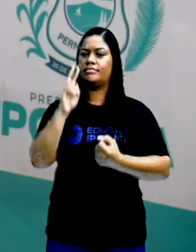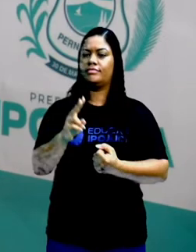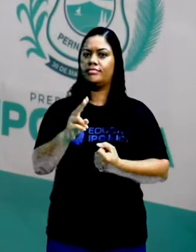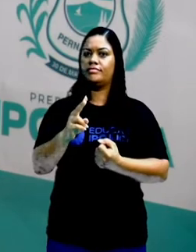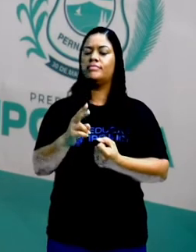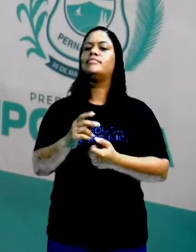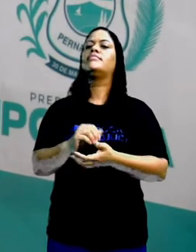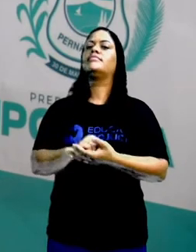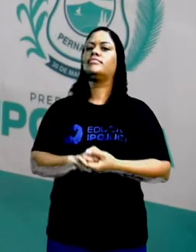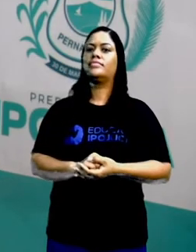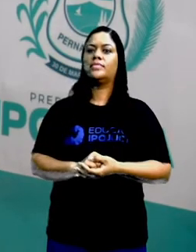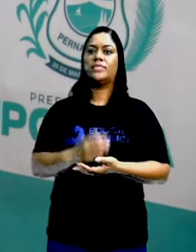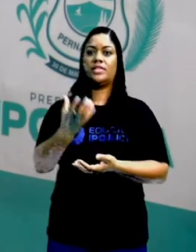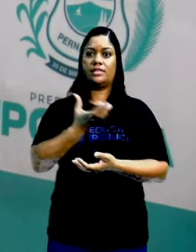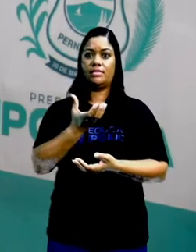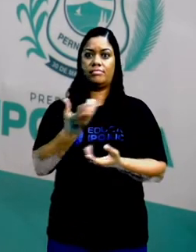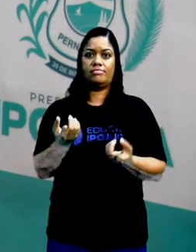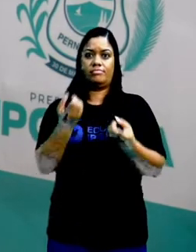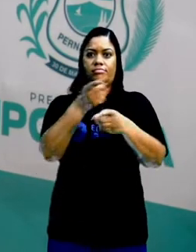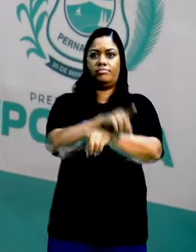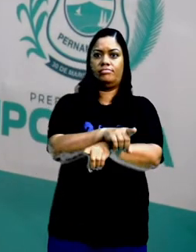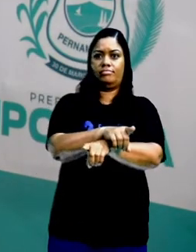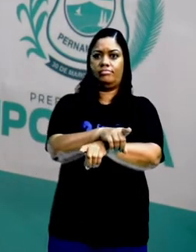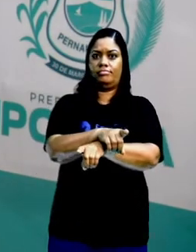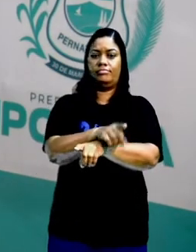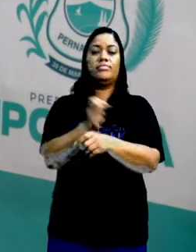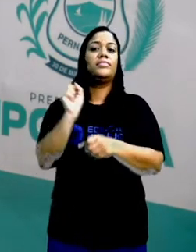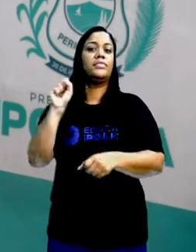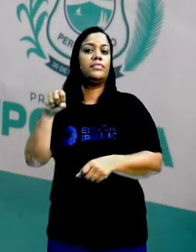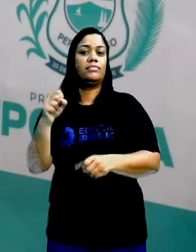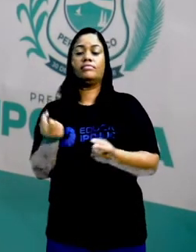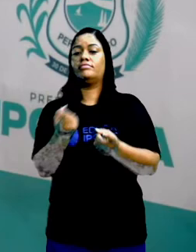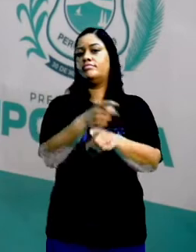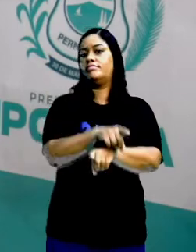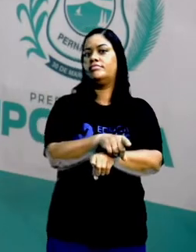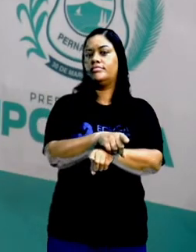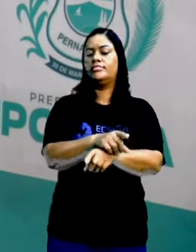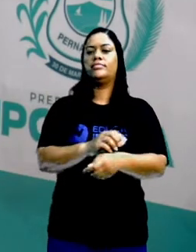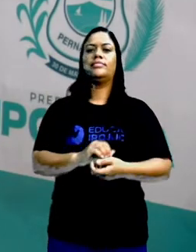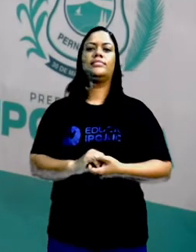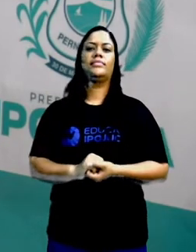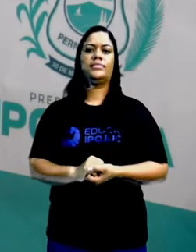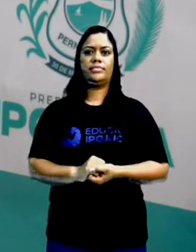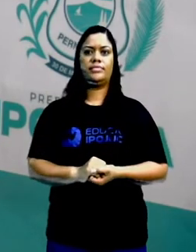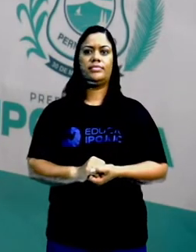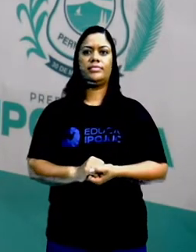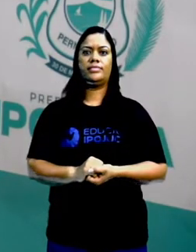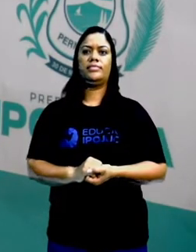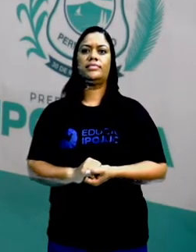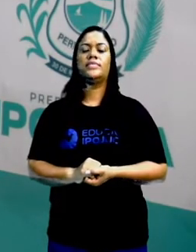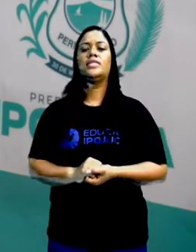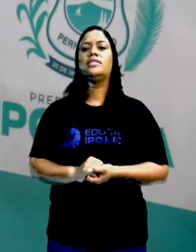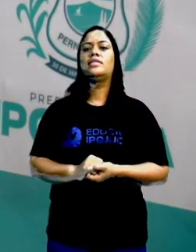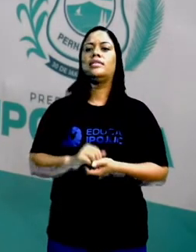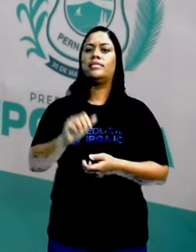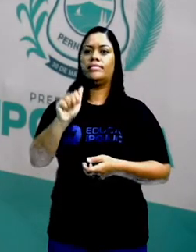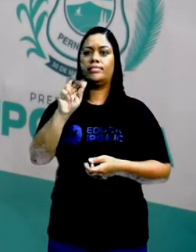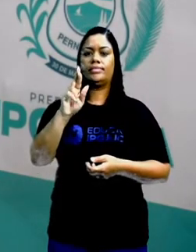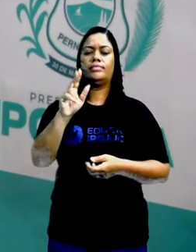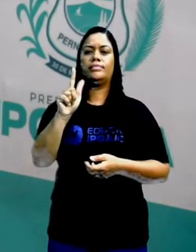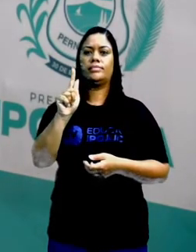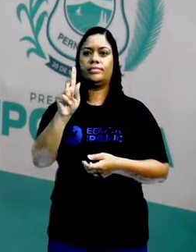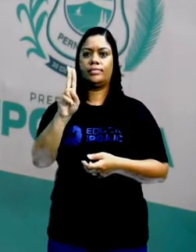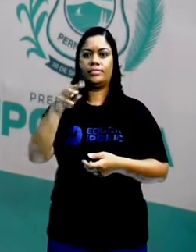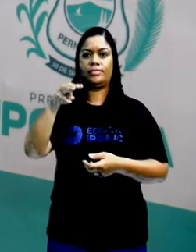daquele tema ou contrário aquele tema tá e a crônica argumentativa são textos onde